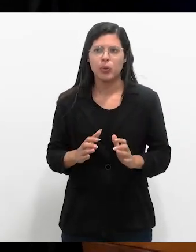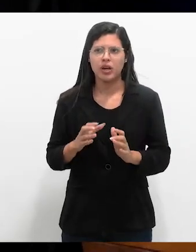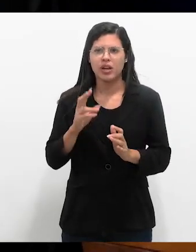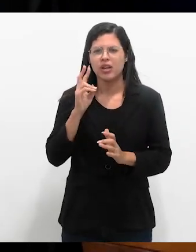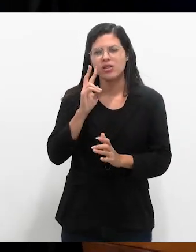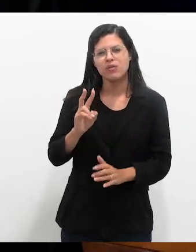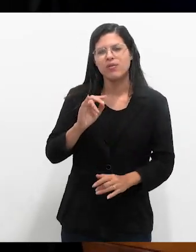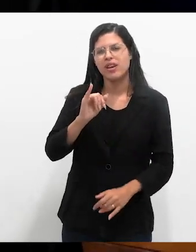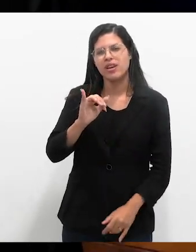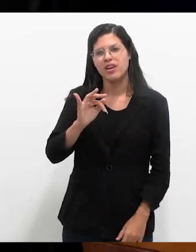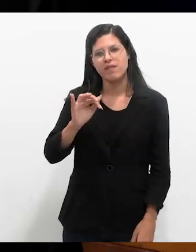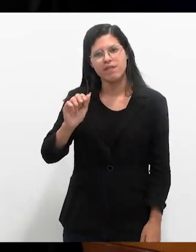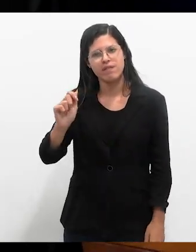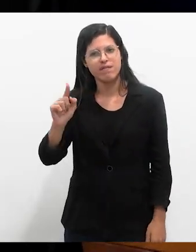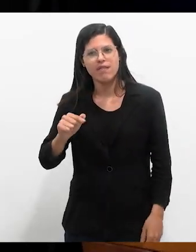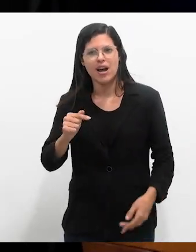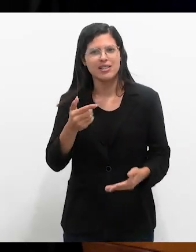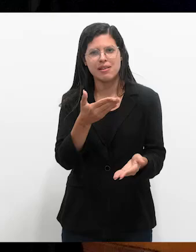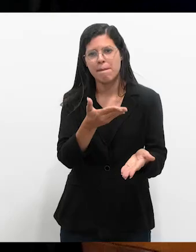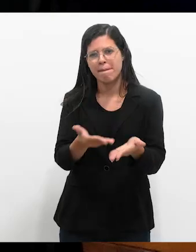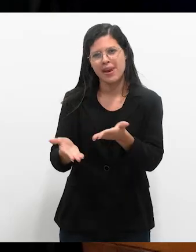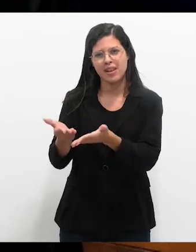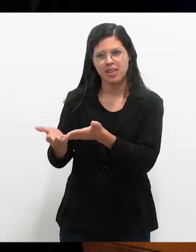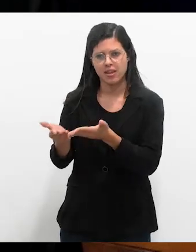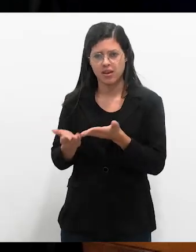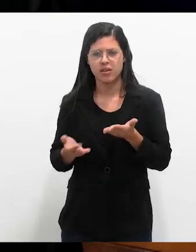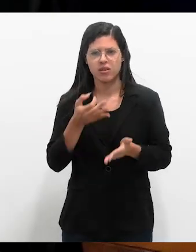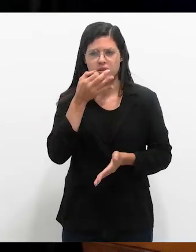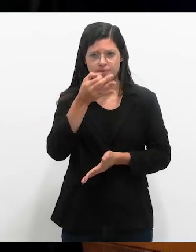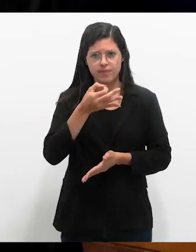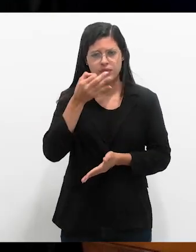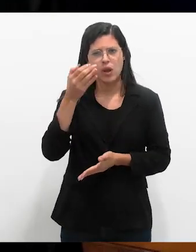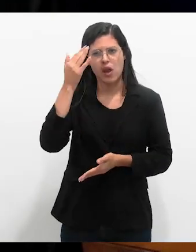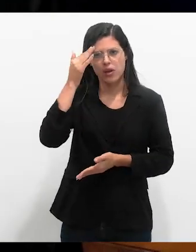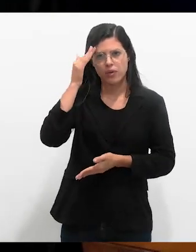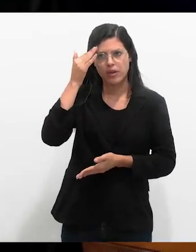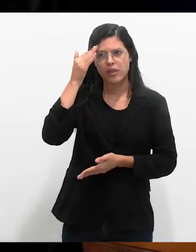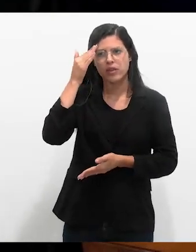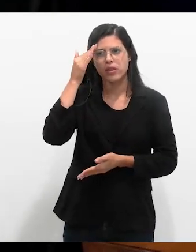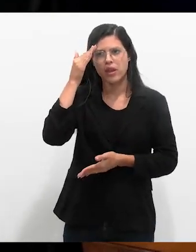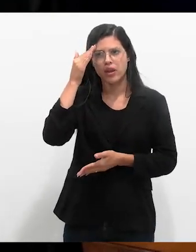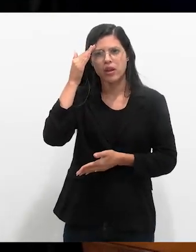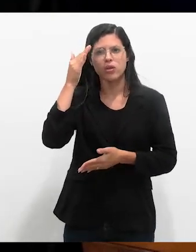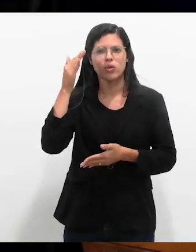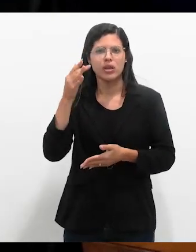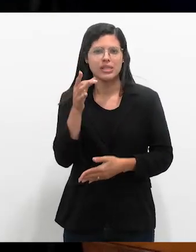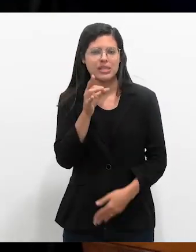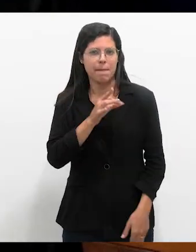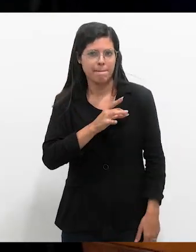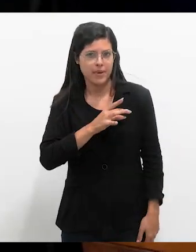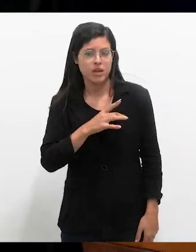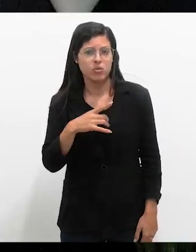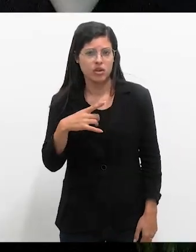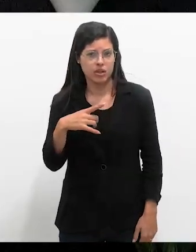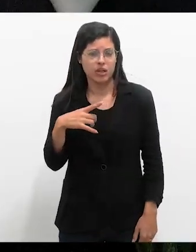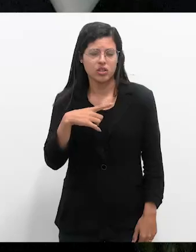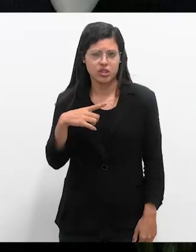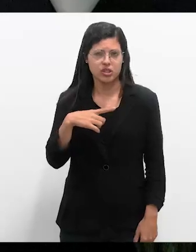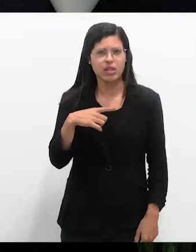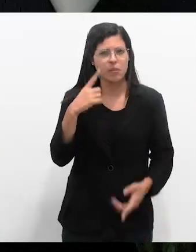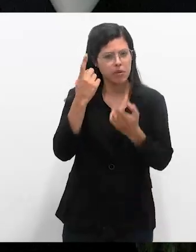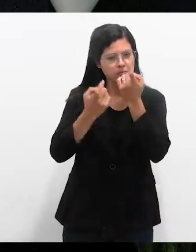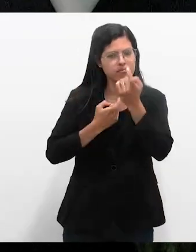ver Ifá se perdendo, porque é onde a gente está realmente comentando e entendo toda essa posição do receio que a gente tem com Ifá nos dias de